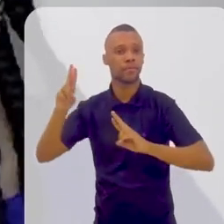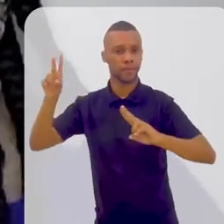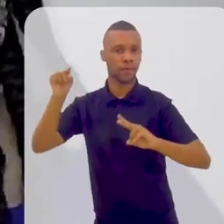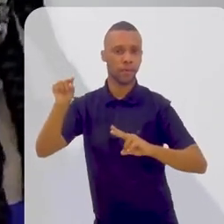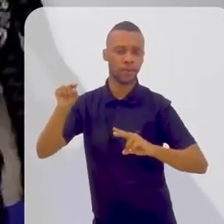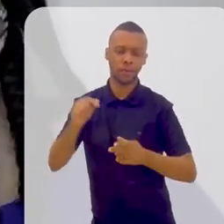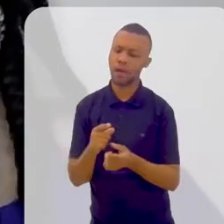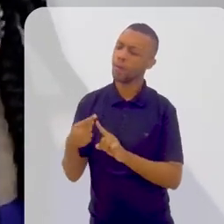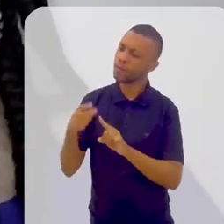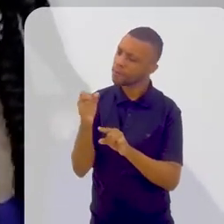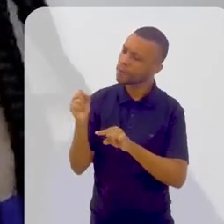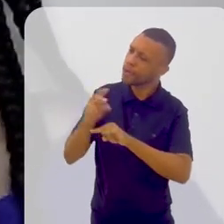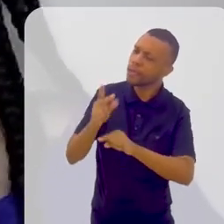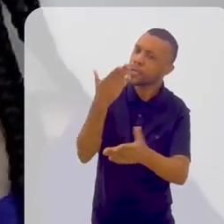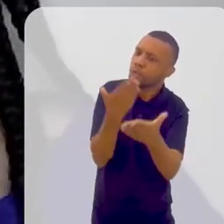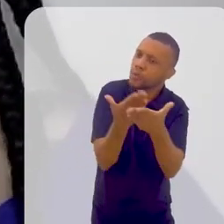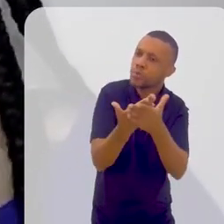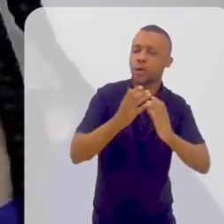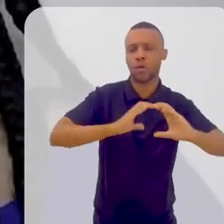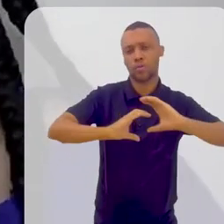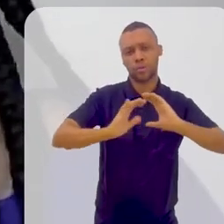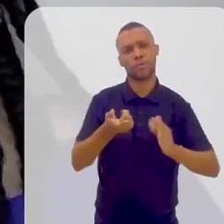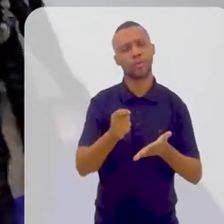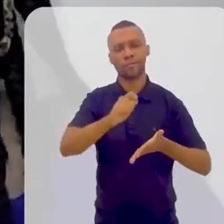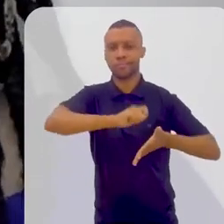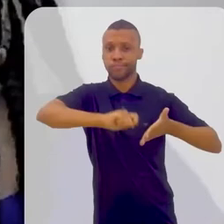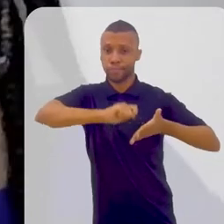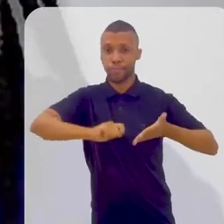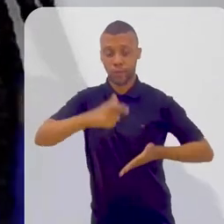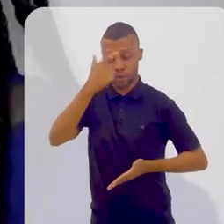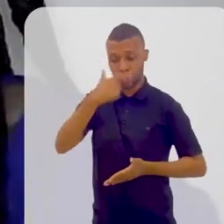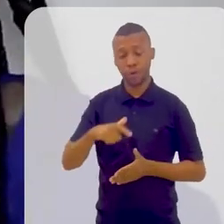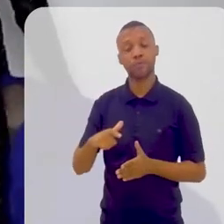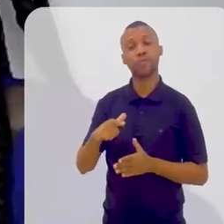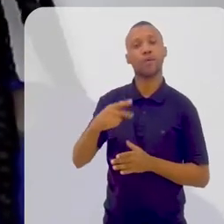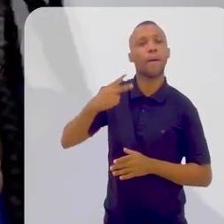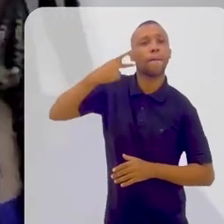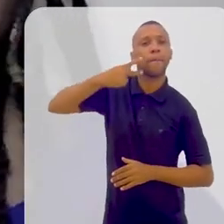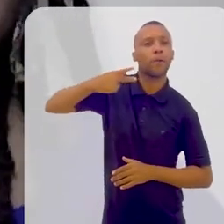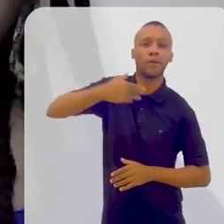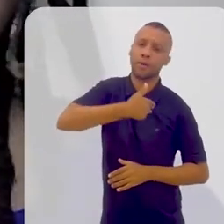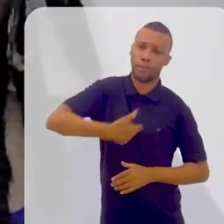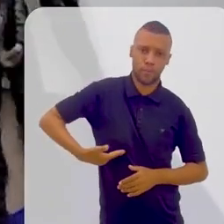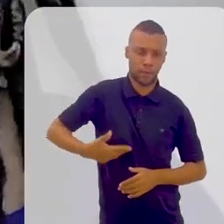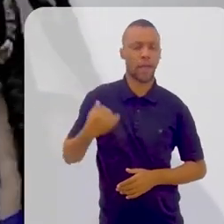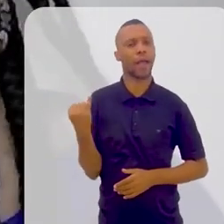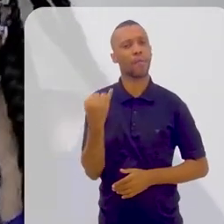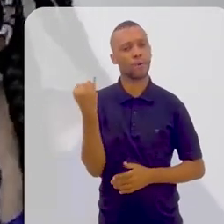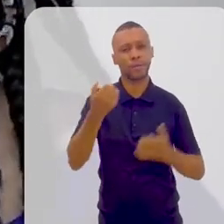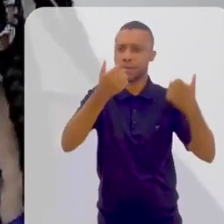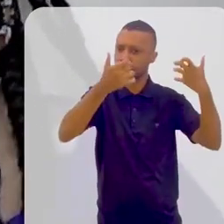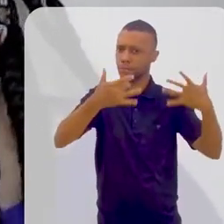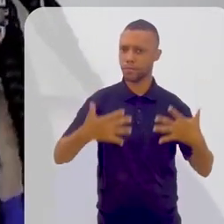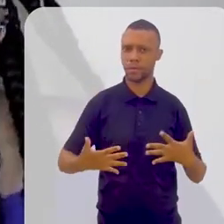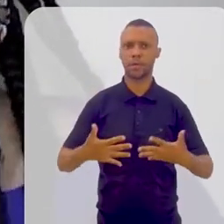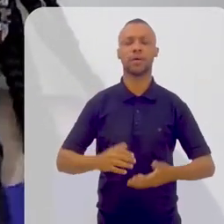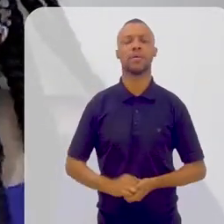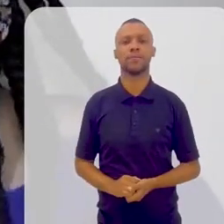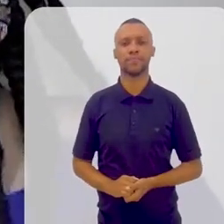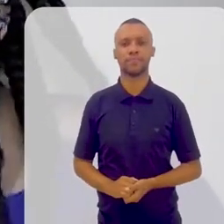você não faz comunicação? Eu falei assim: pois é. Aí me inscrevi, então, sou fruto de política pública, né? Importante dizer isso.